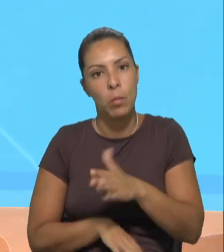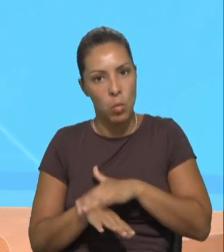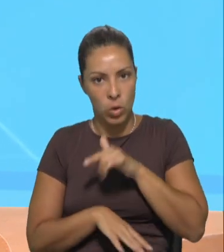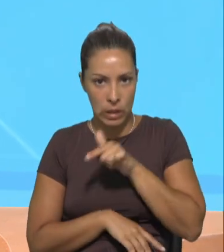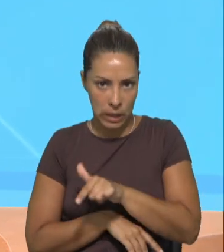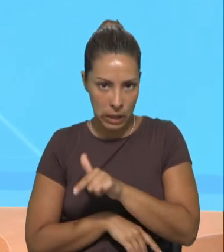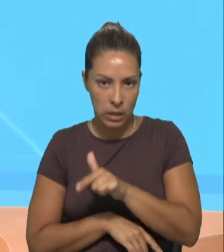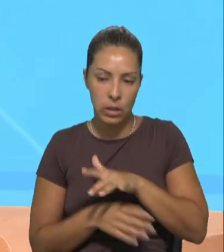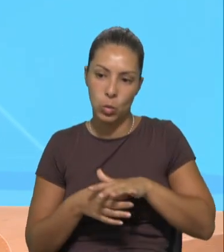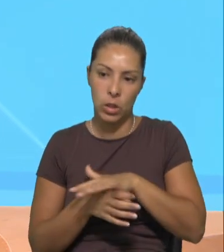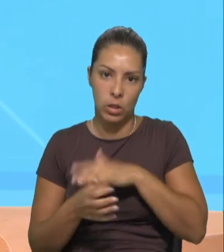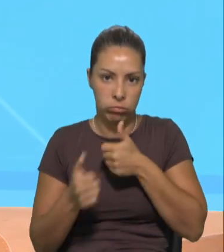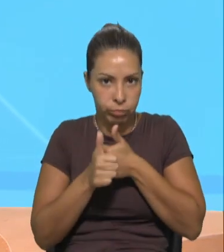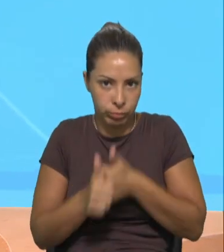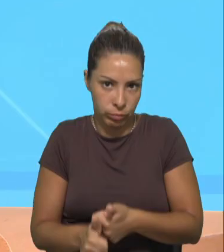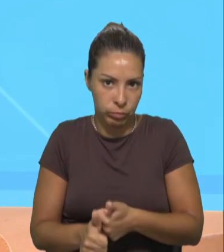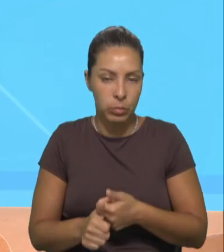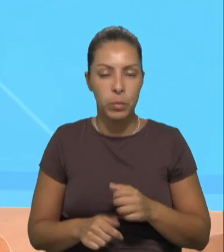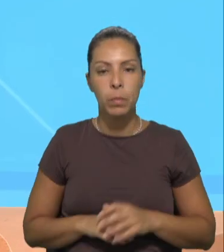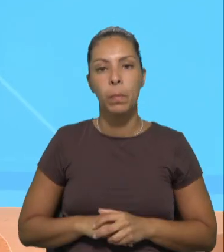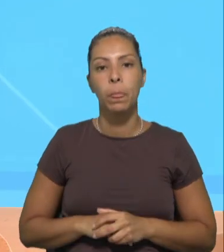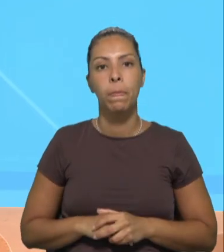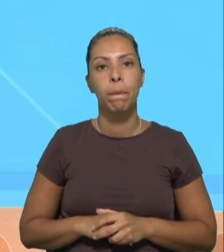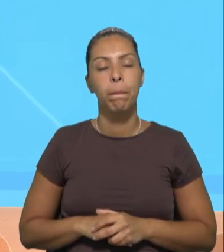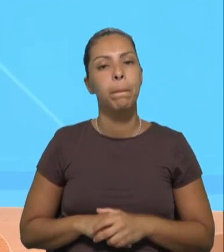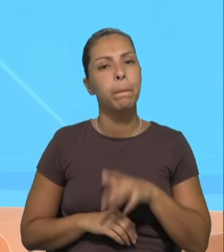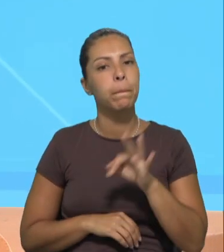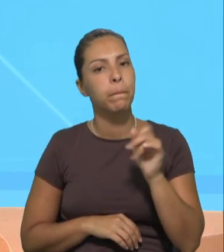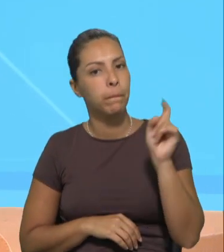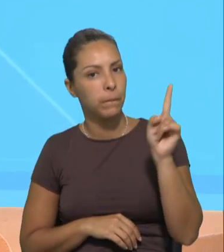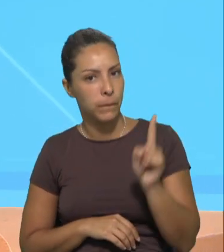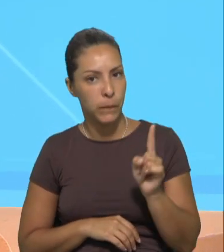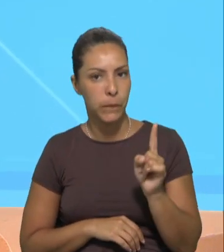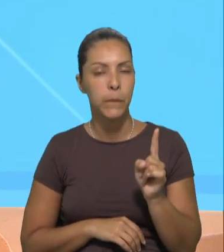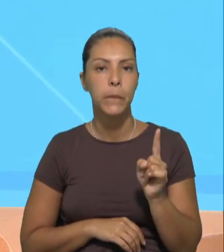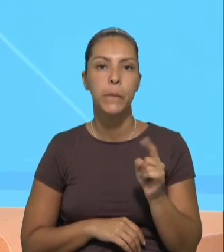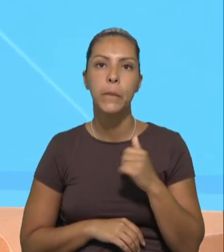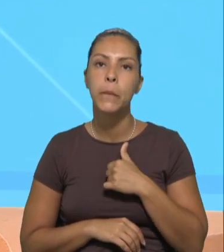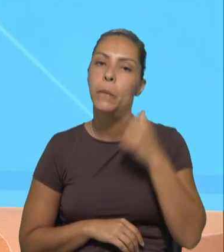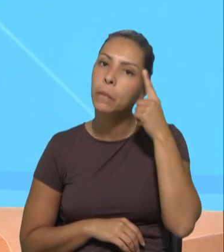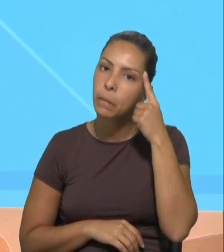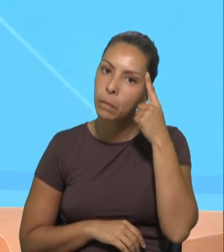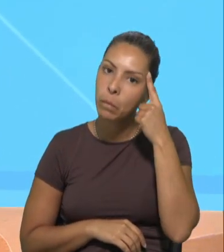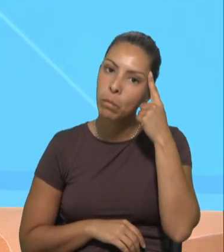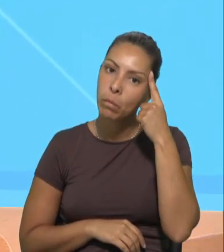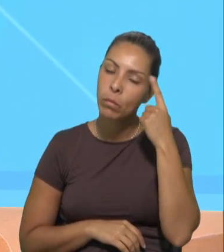essa mesma sociedade. Portanto, verdadeiramente a fé que pressupõe esta relação